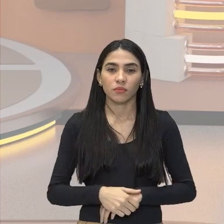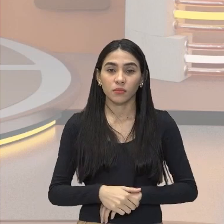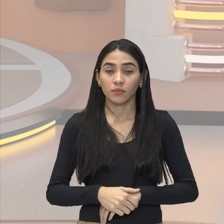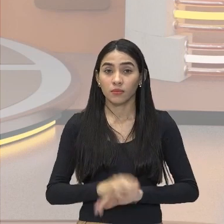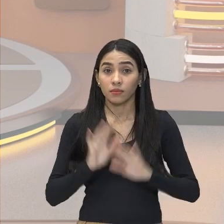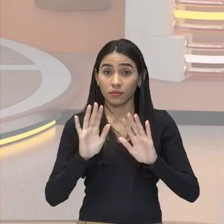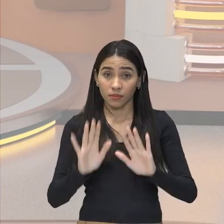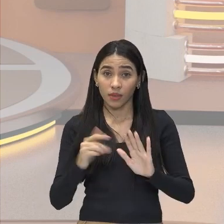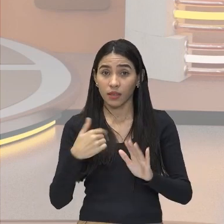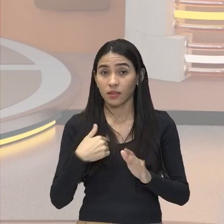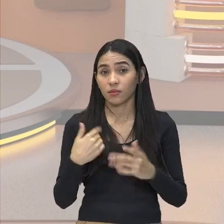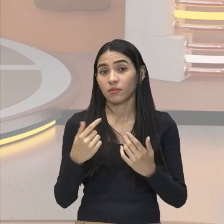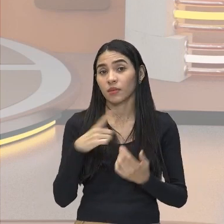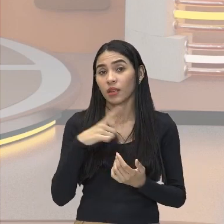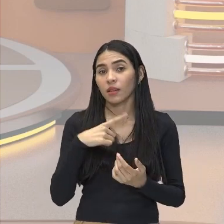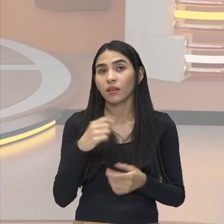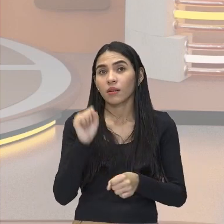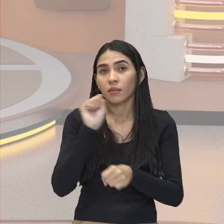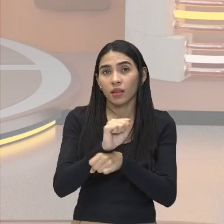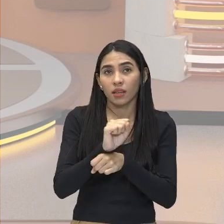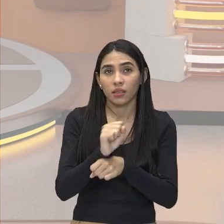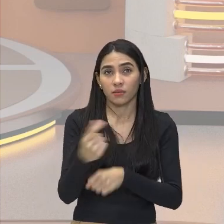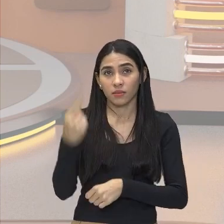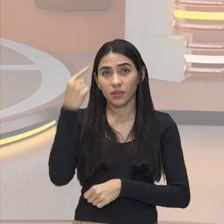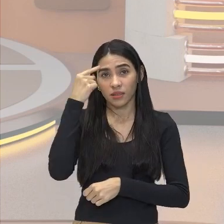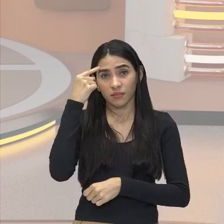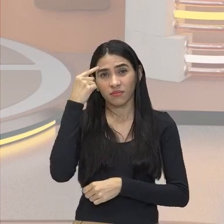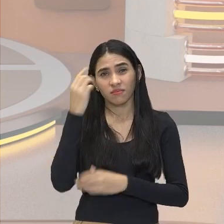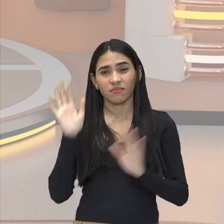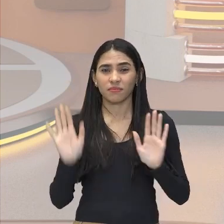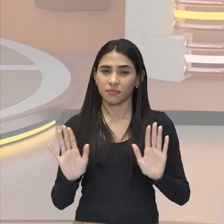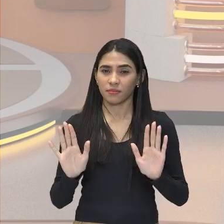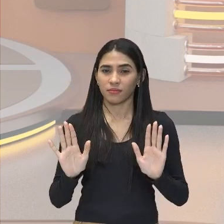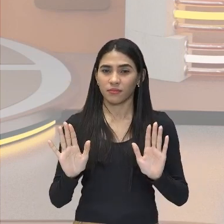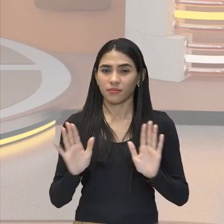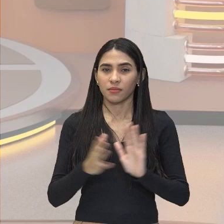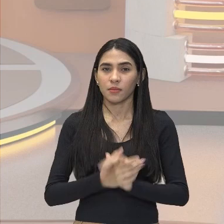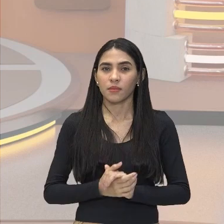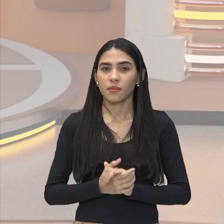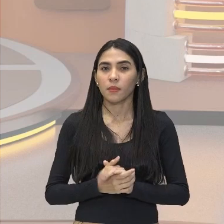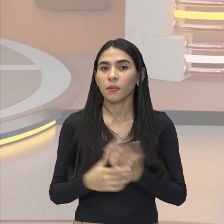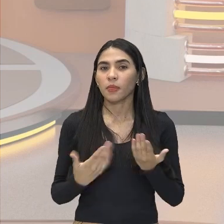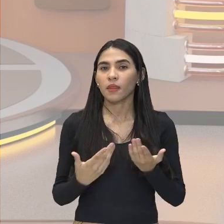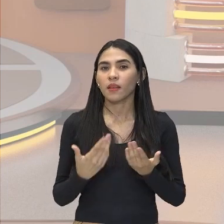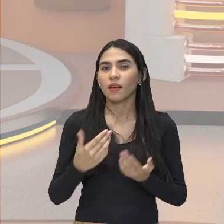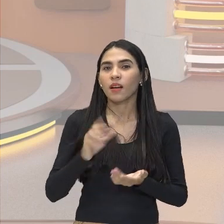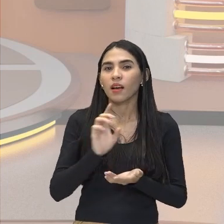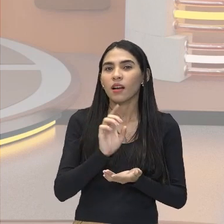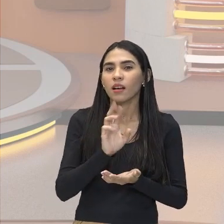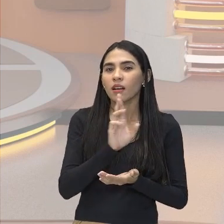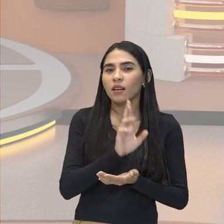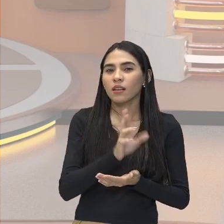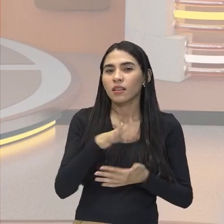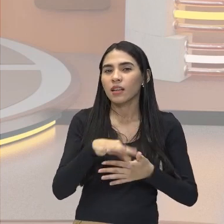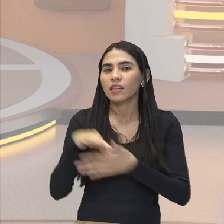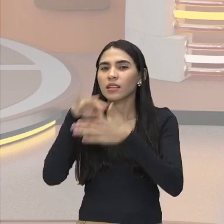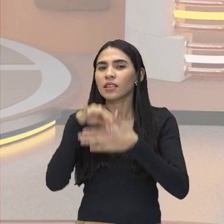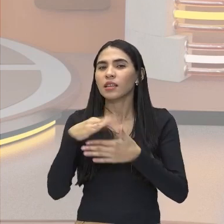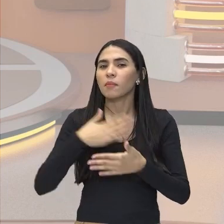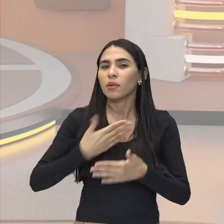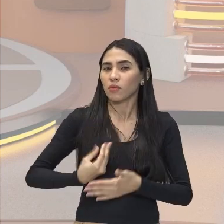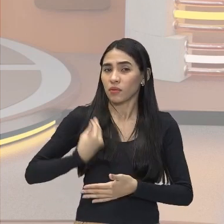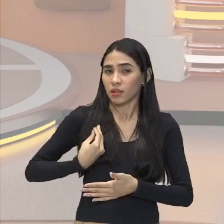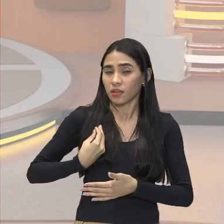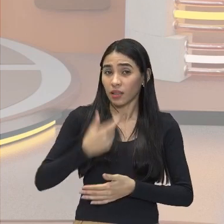Mas eu tenho que parar e pensar, né? Pera lá. Quem é o dono desse meu existir? Sou